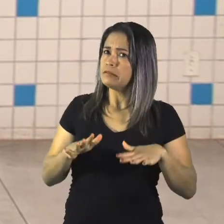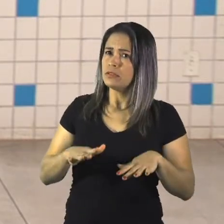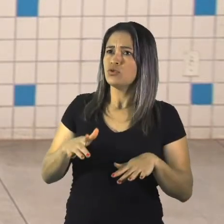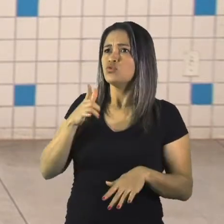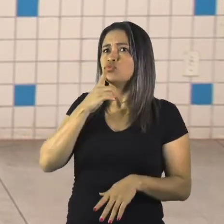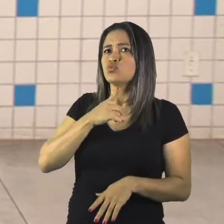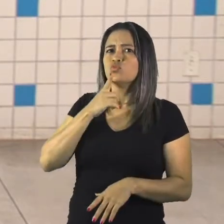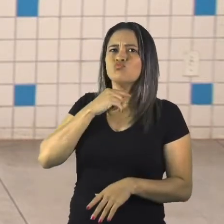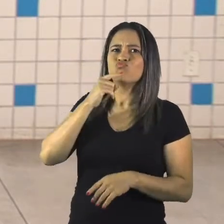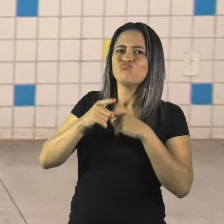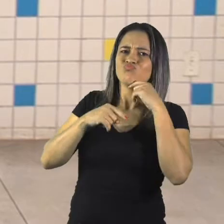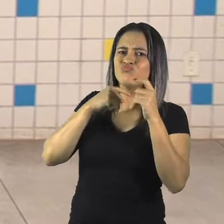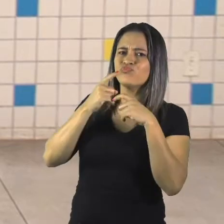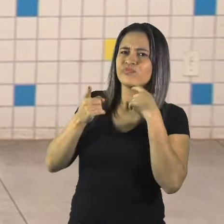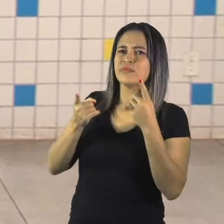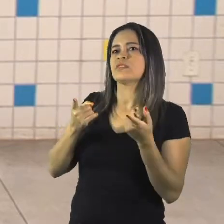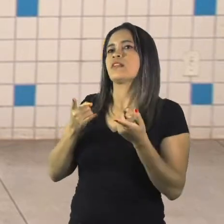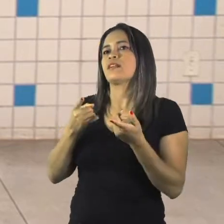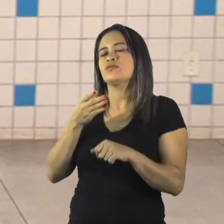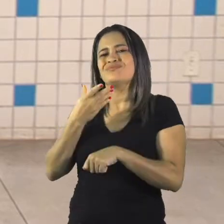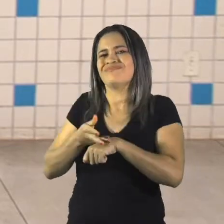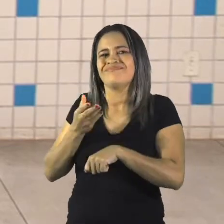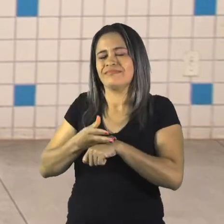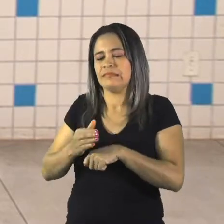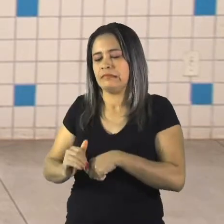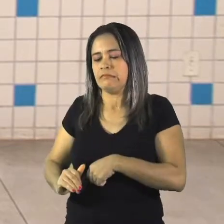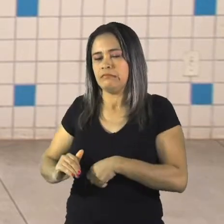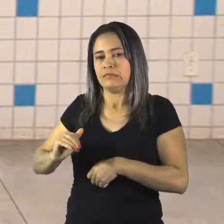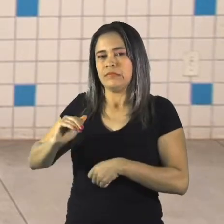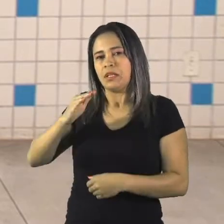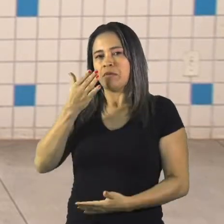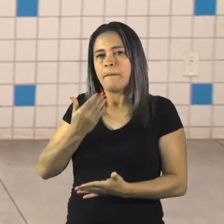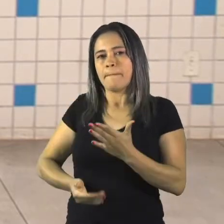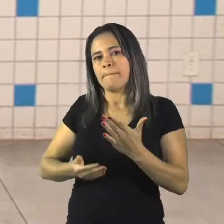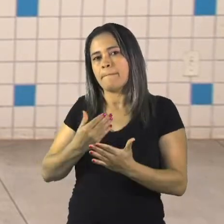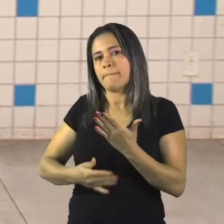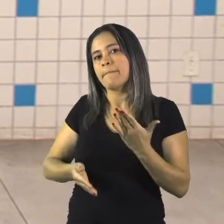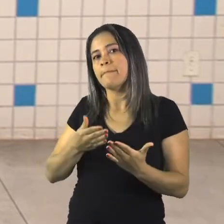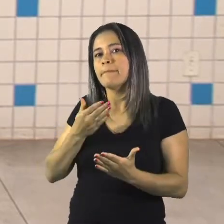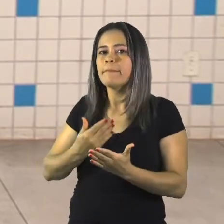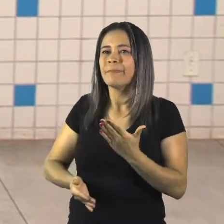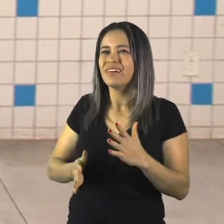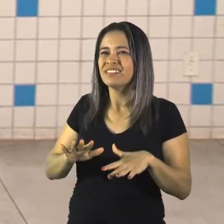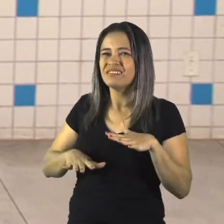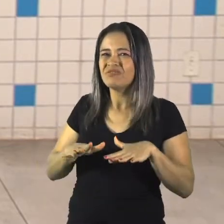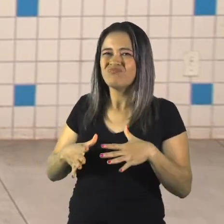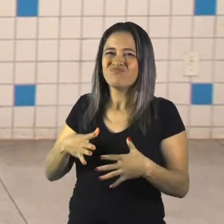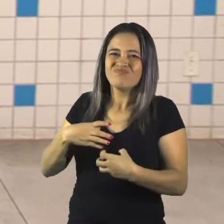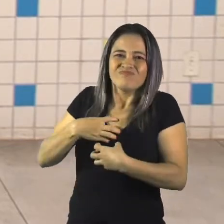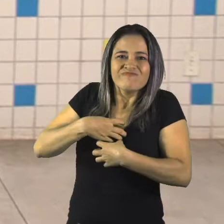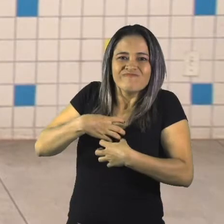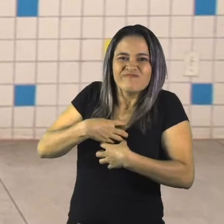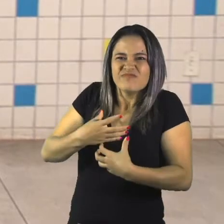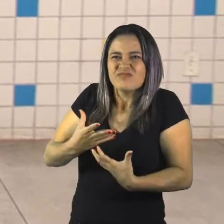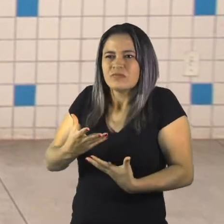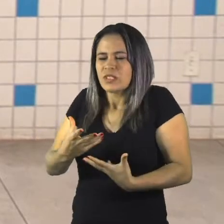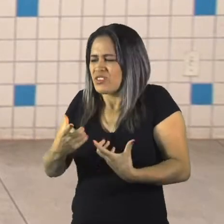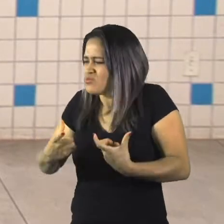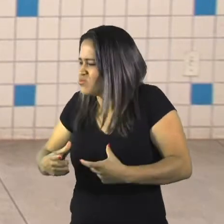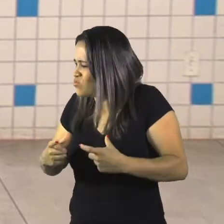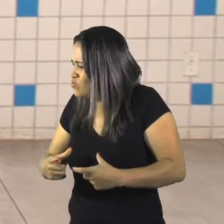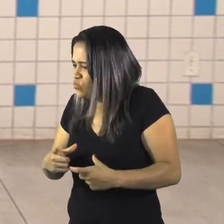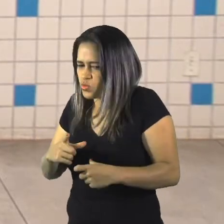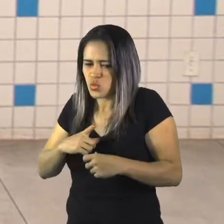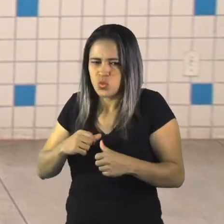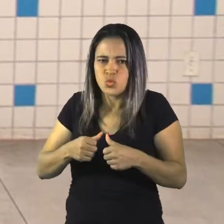consegue, quando a gente não exercita isso desde criança, a gente perde um pouquinho esse senso de sentido, né? Onde é que eu estou? Será